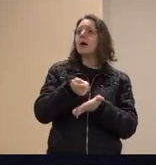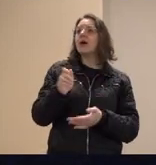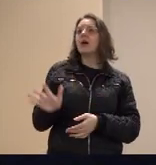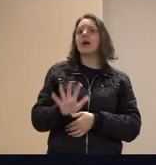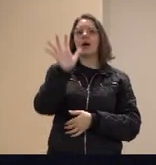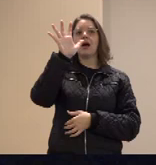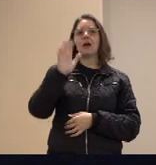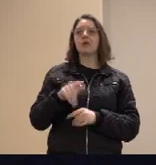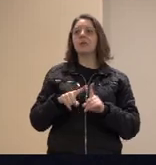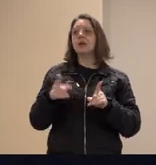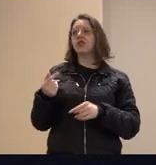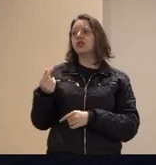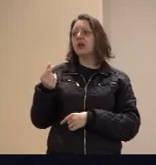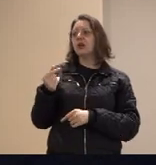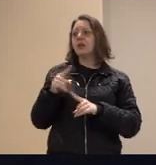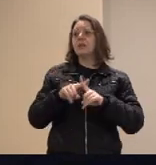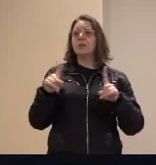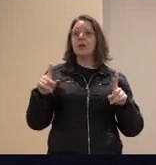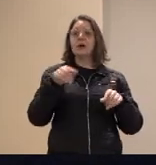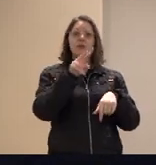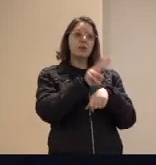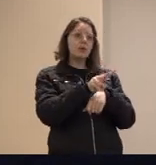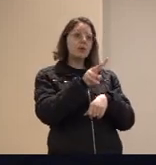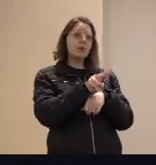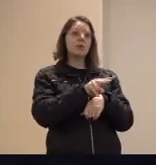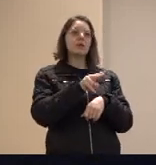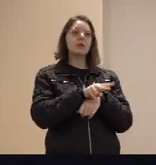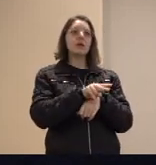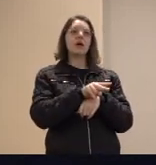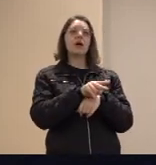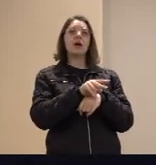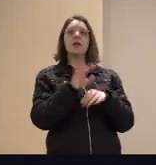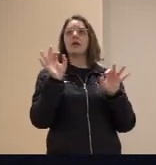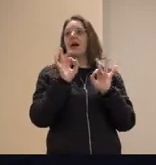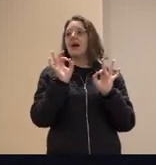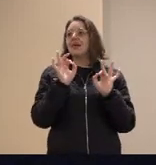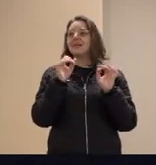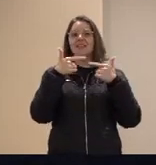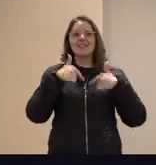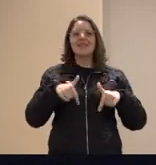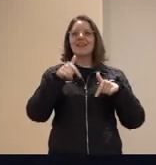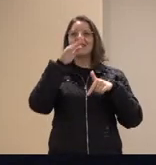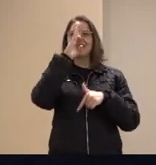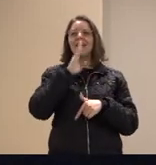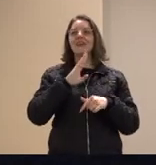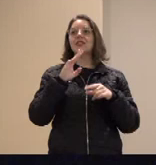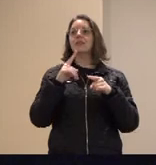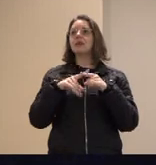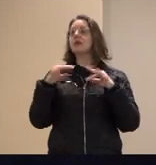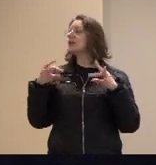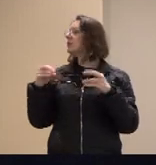em dinheiro, mas não custa nada para cuidar de uma criança ou adolescente na vida. E, na verdade, sempre ao município, tudo que se fala